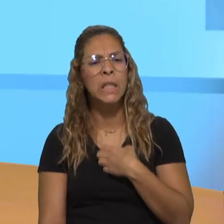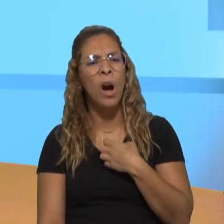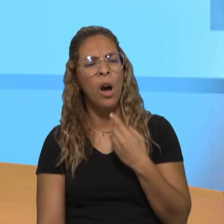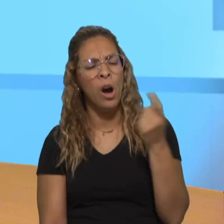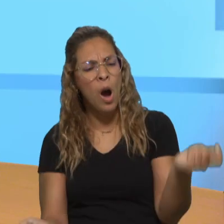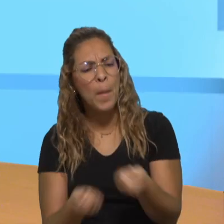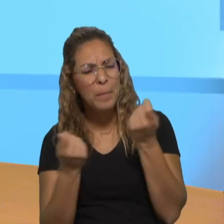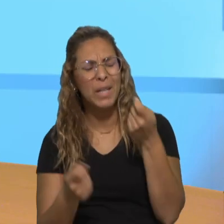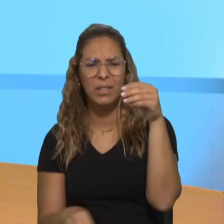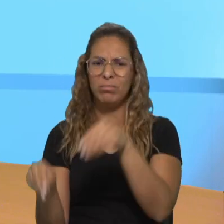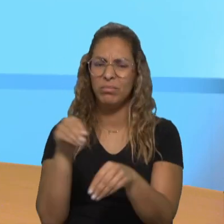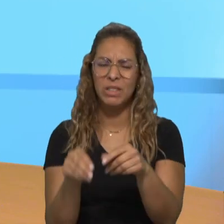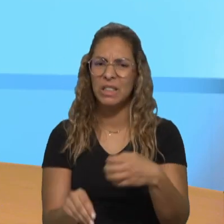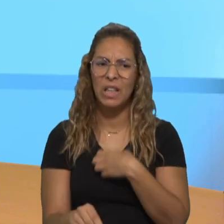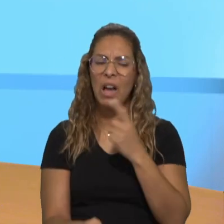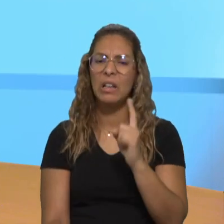eleitoral? Diz-lhes alguma coisa?